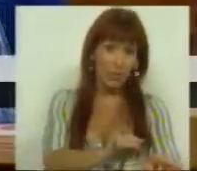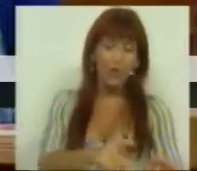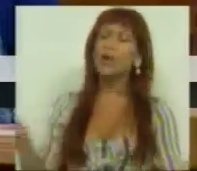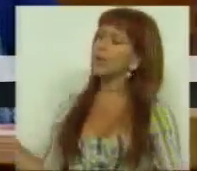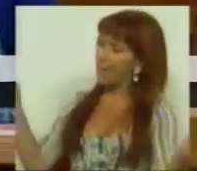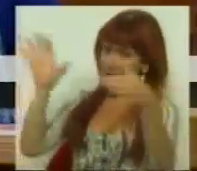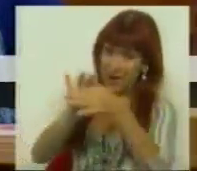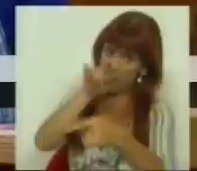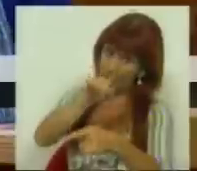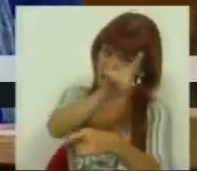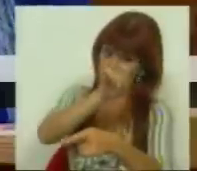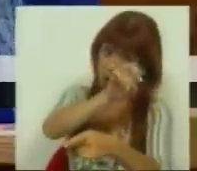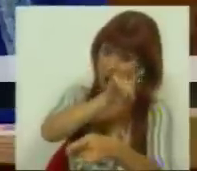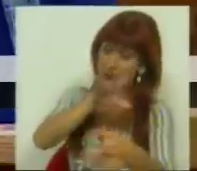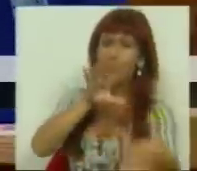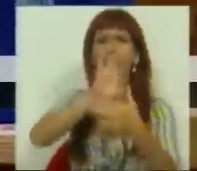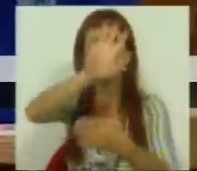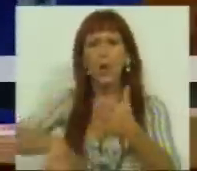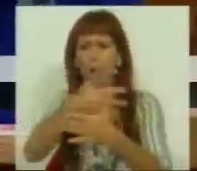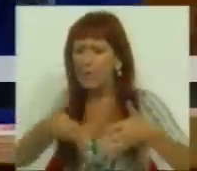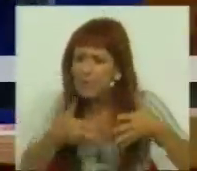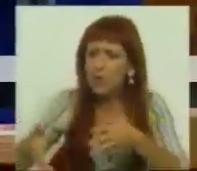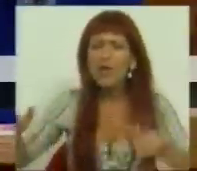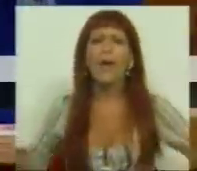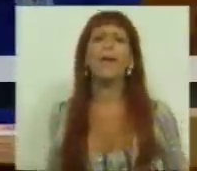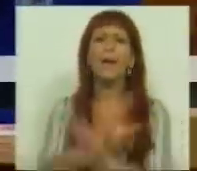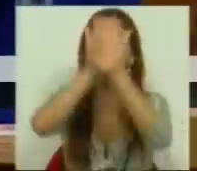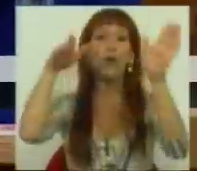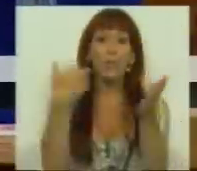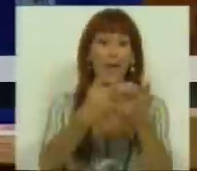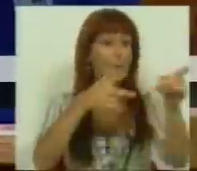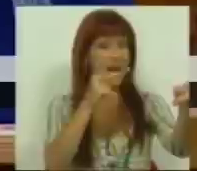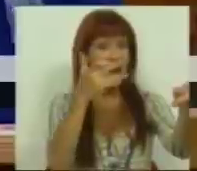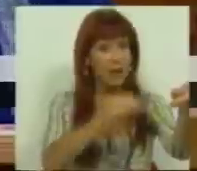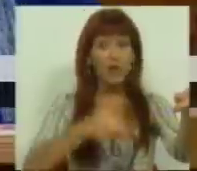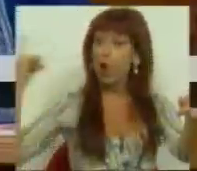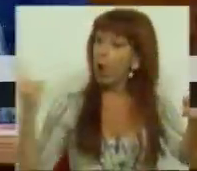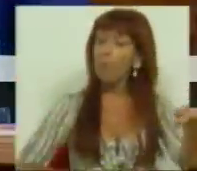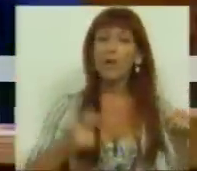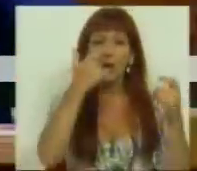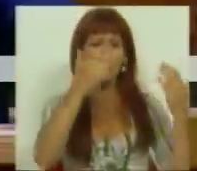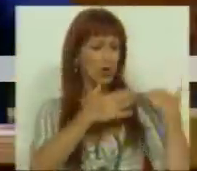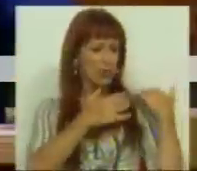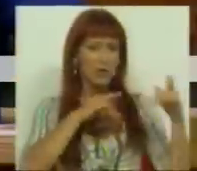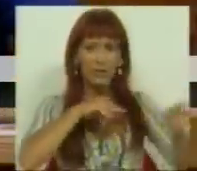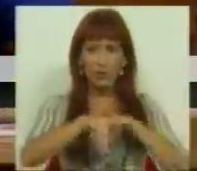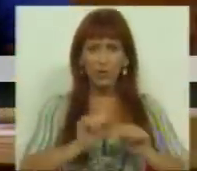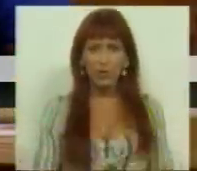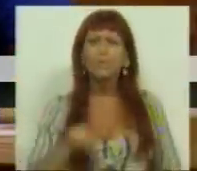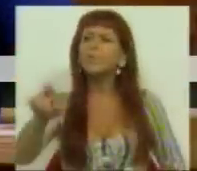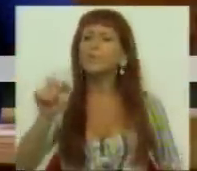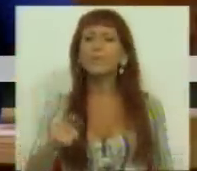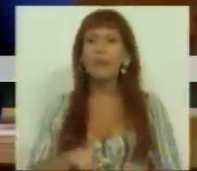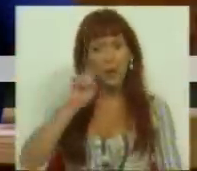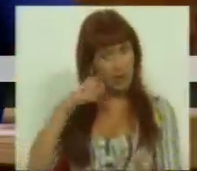a ligação dessa escolha a um plano estratégico claro para a RTP obrigará os responsáveis políticos a escolher